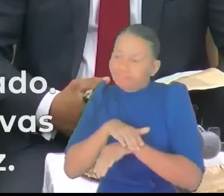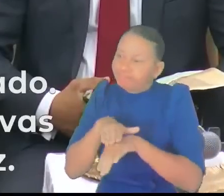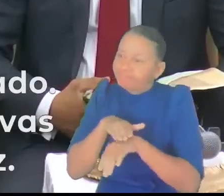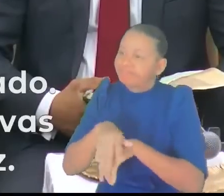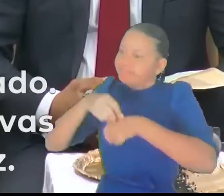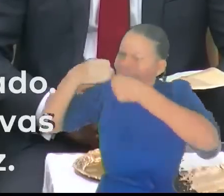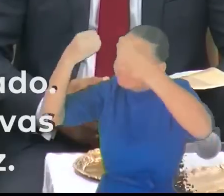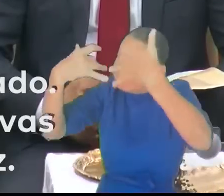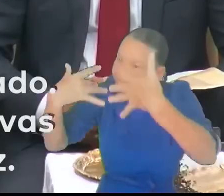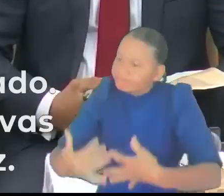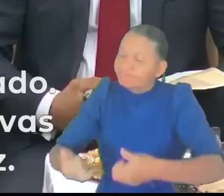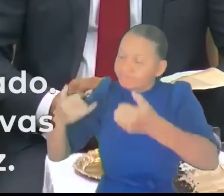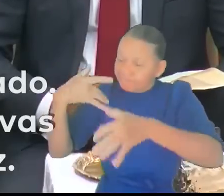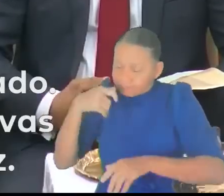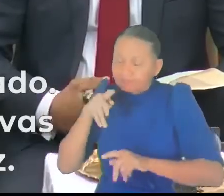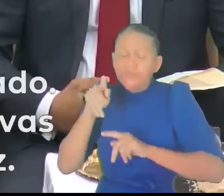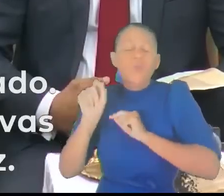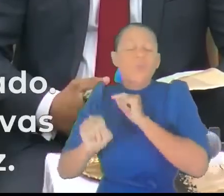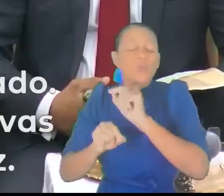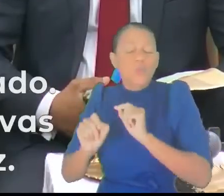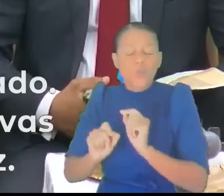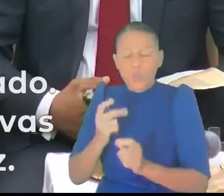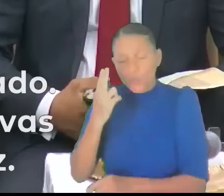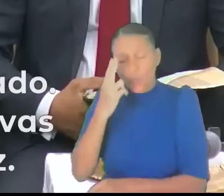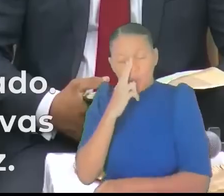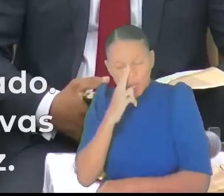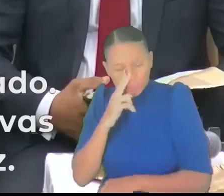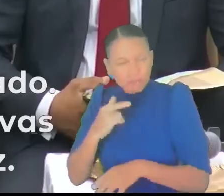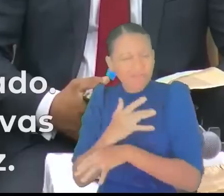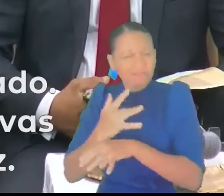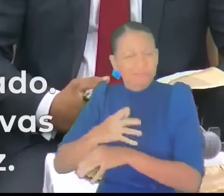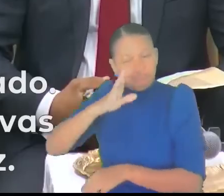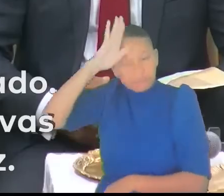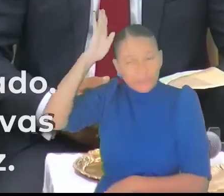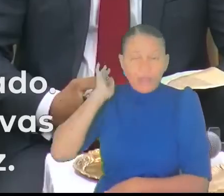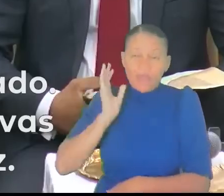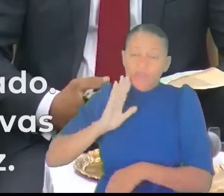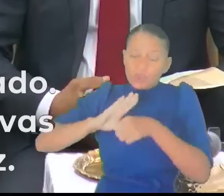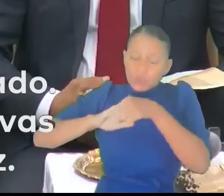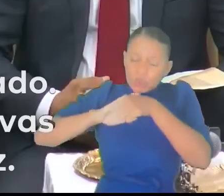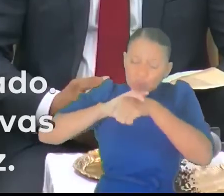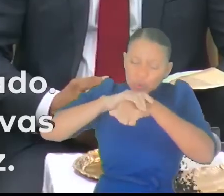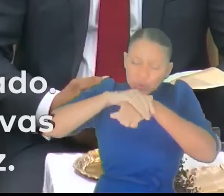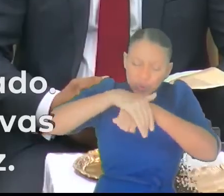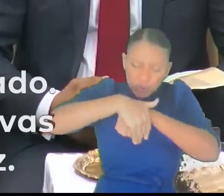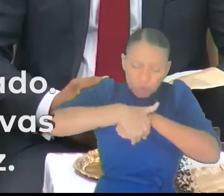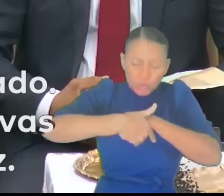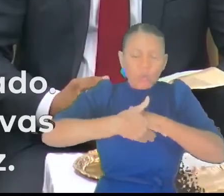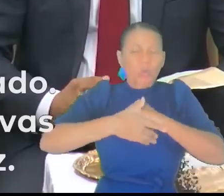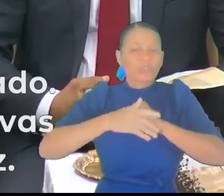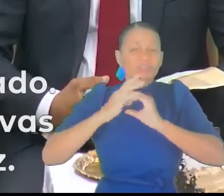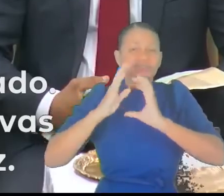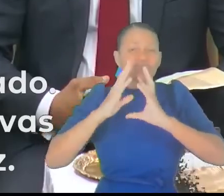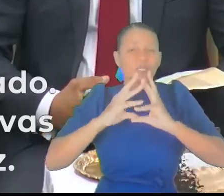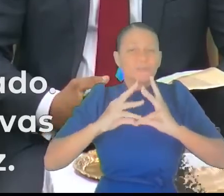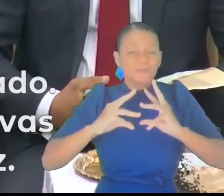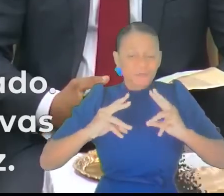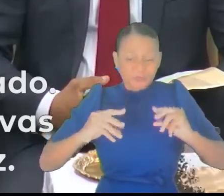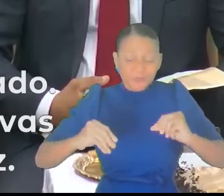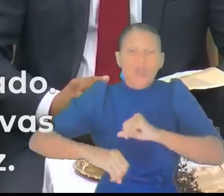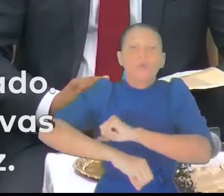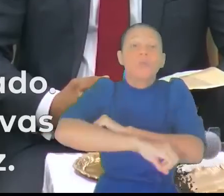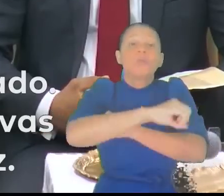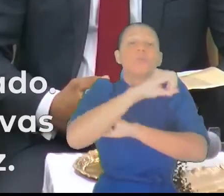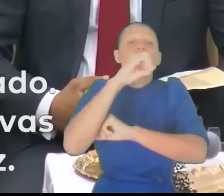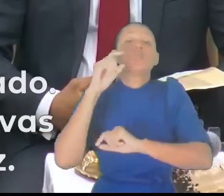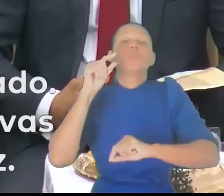é passada e o dia é chegado. O que é isso? A noite passando e o dia chegando